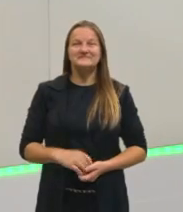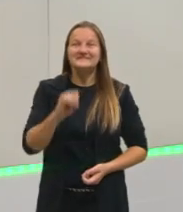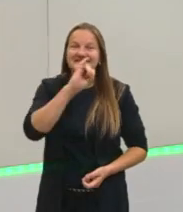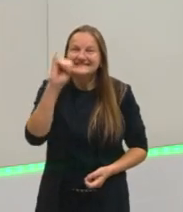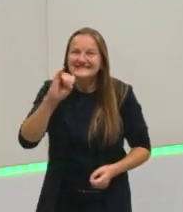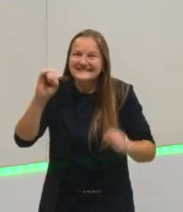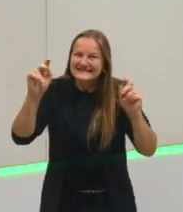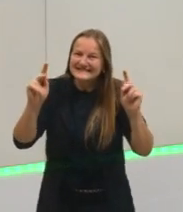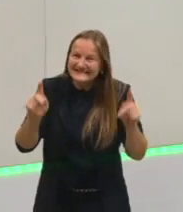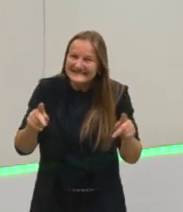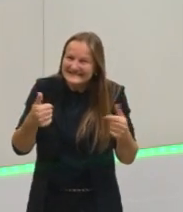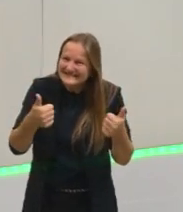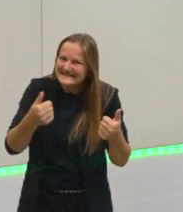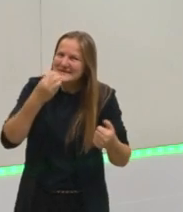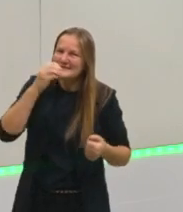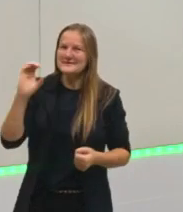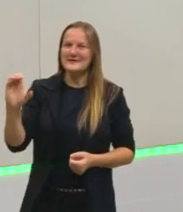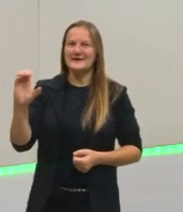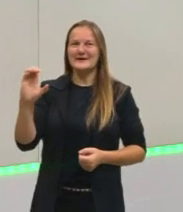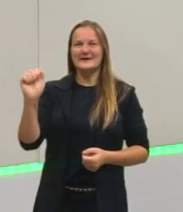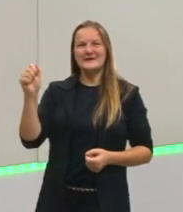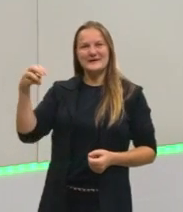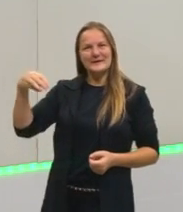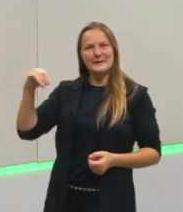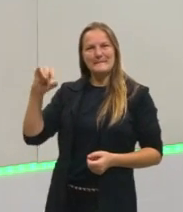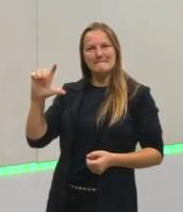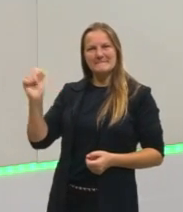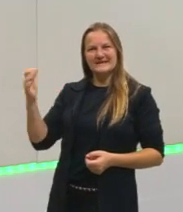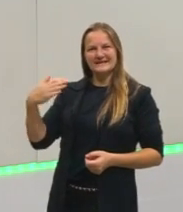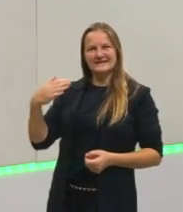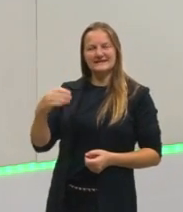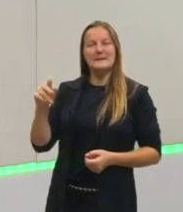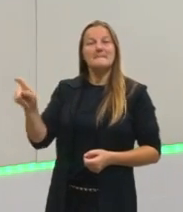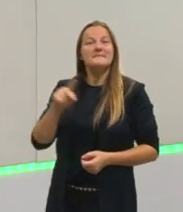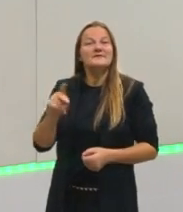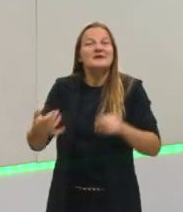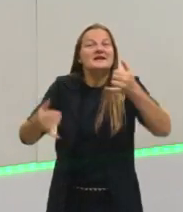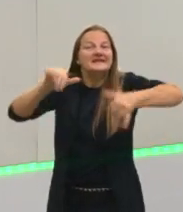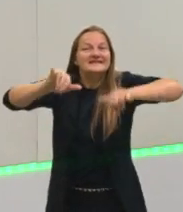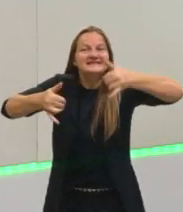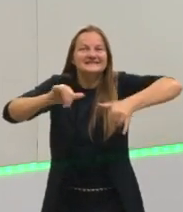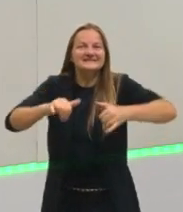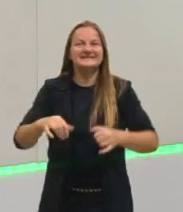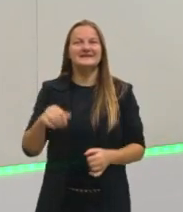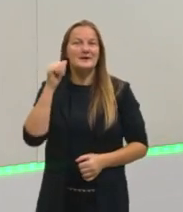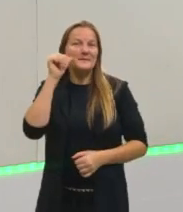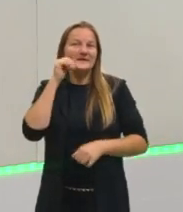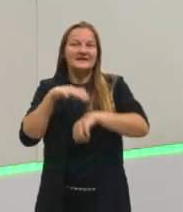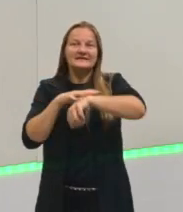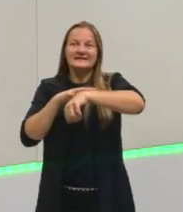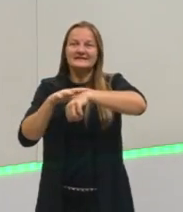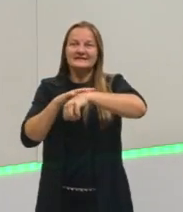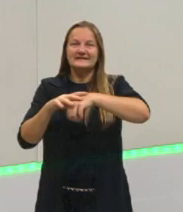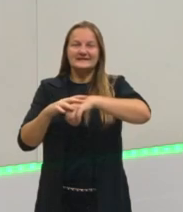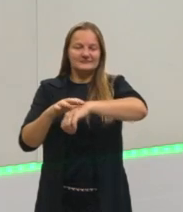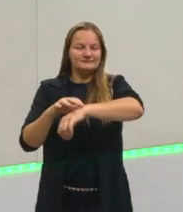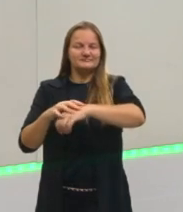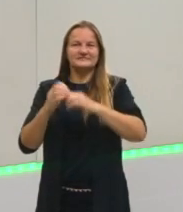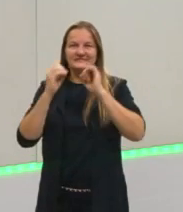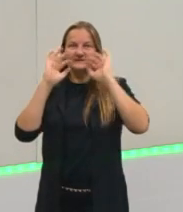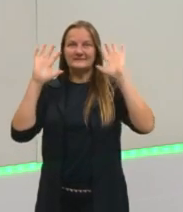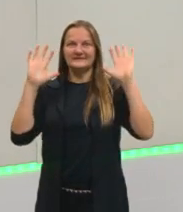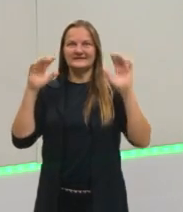Olá pessoal eu sou professora Camila grandini sou a professora de química sou uma mulher branca de pele